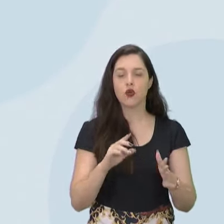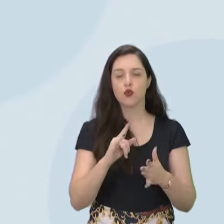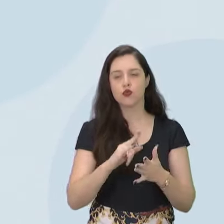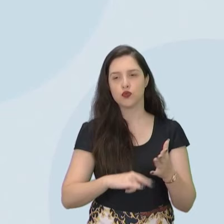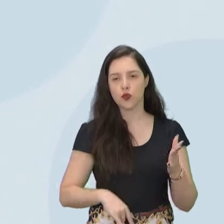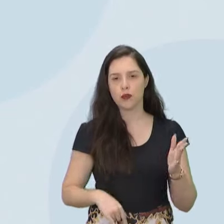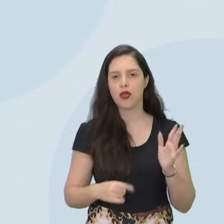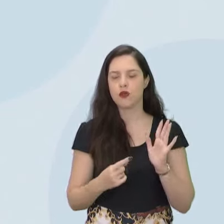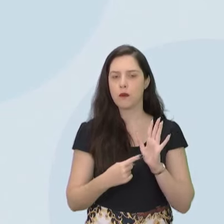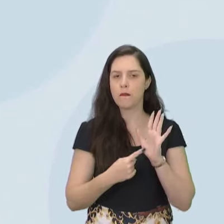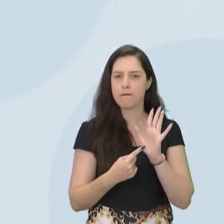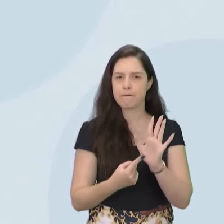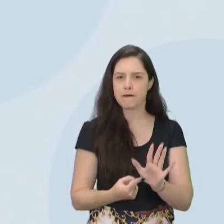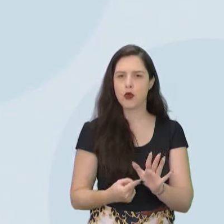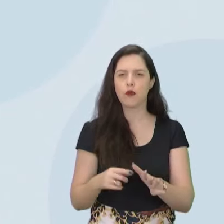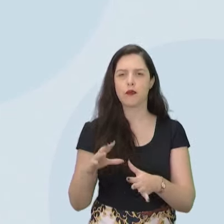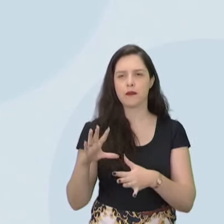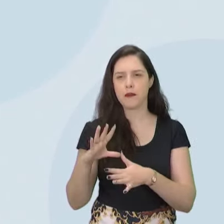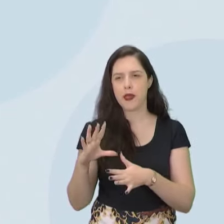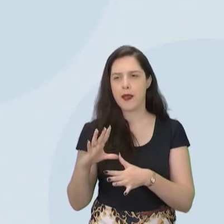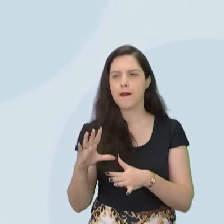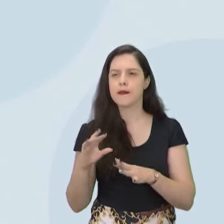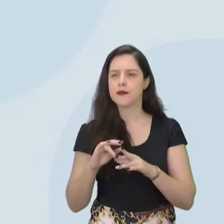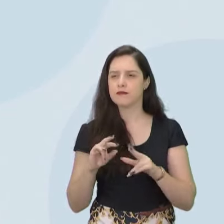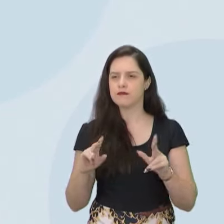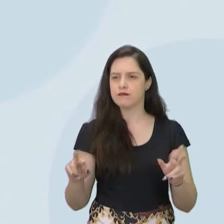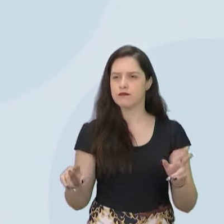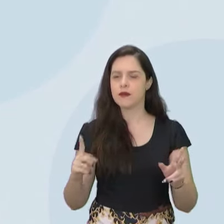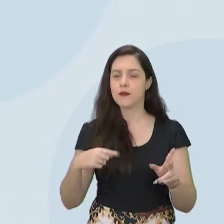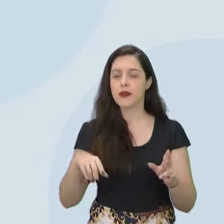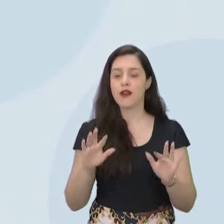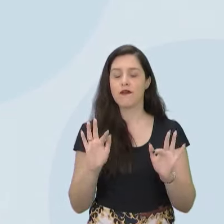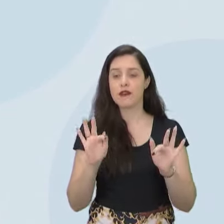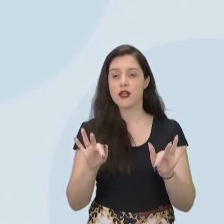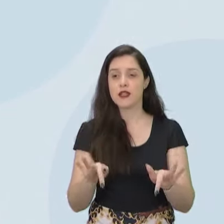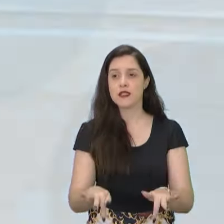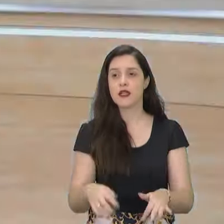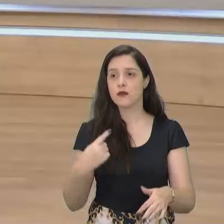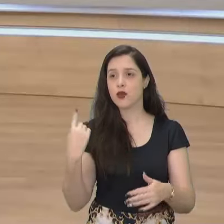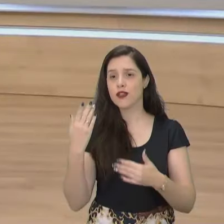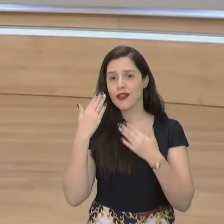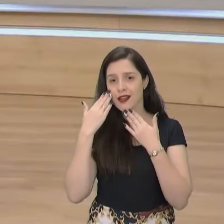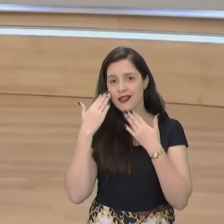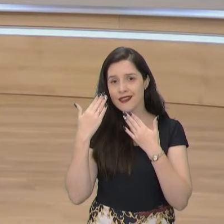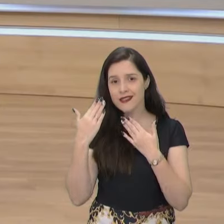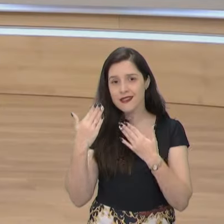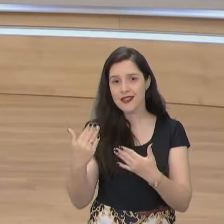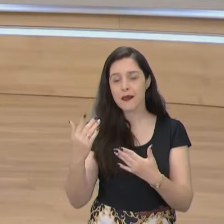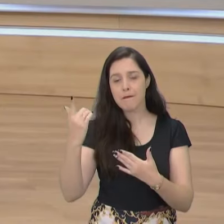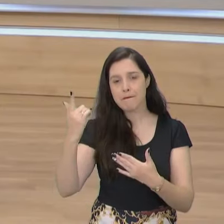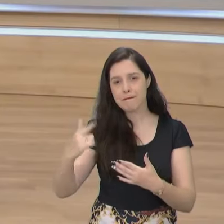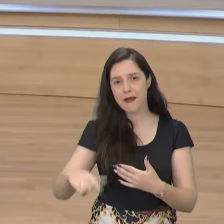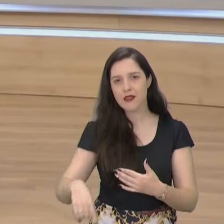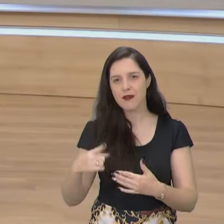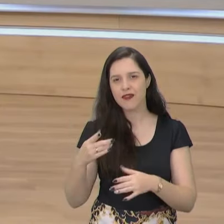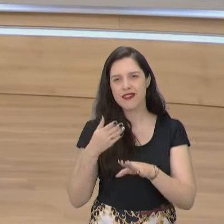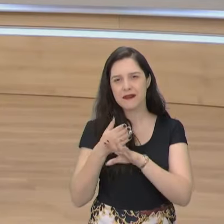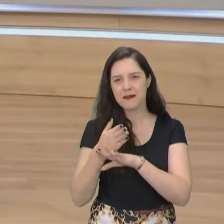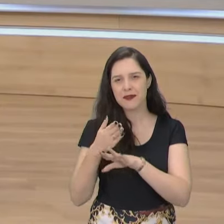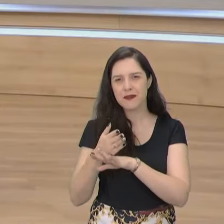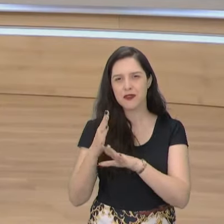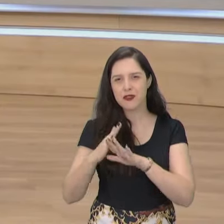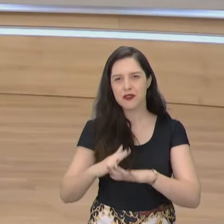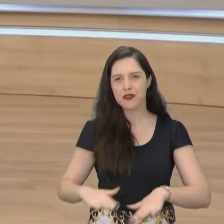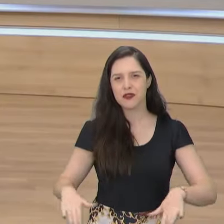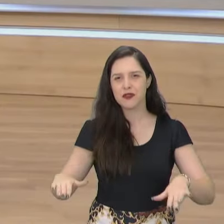que mostram aí o mapa, né? E para finalizar, nós agradecemos aí mais uma vez a participação de todos.